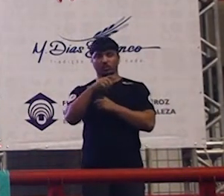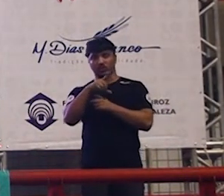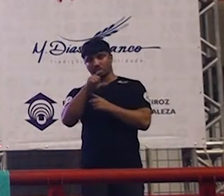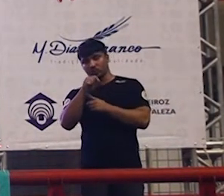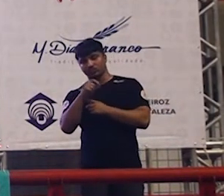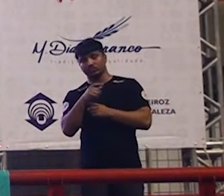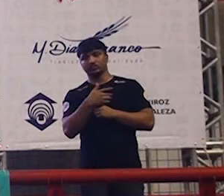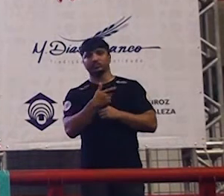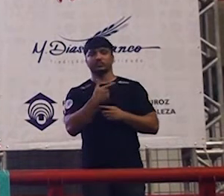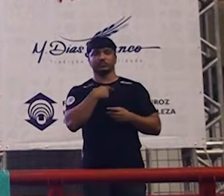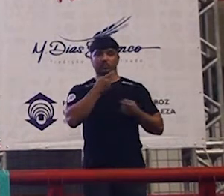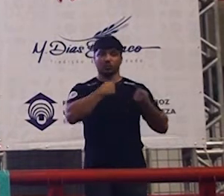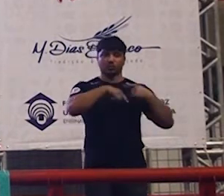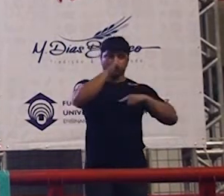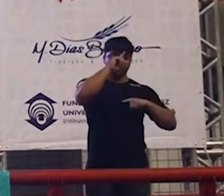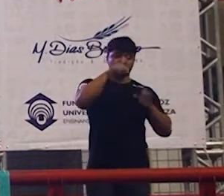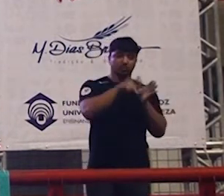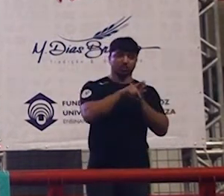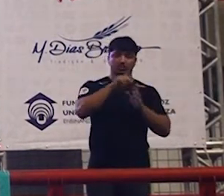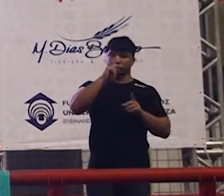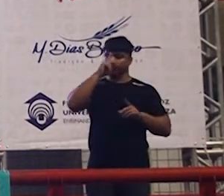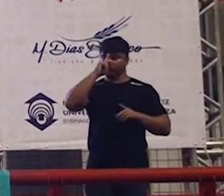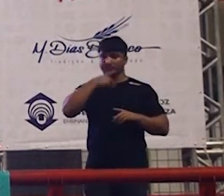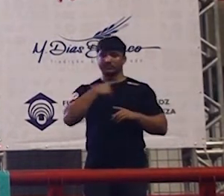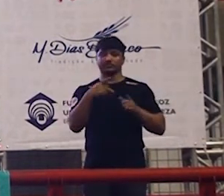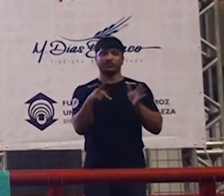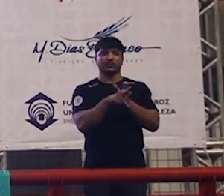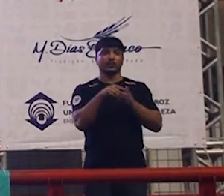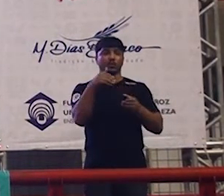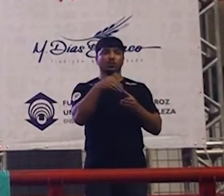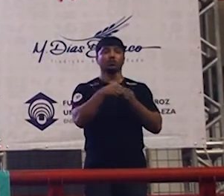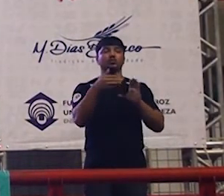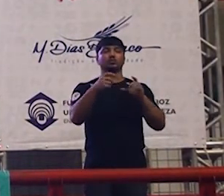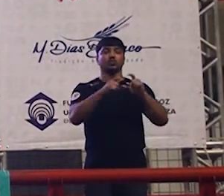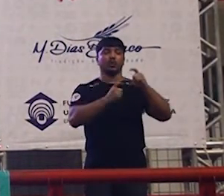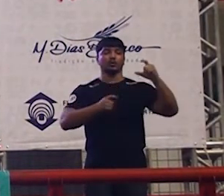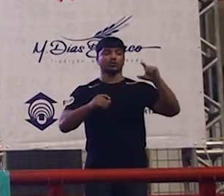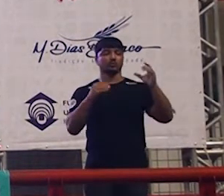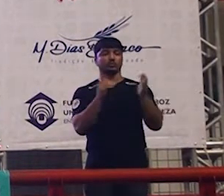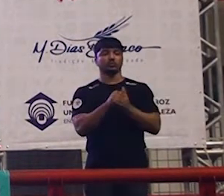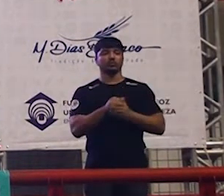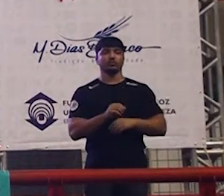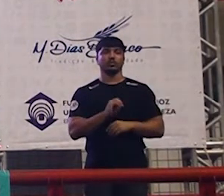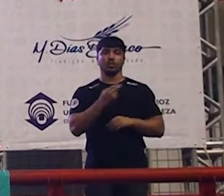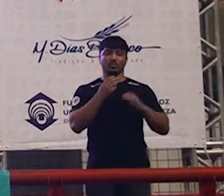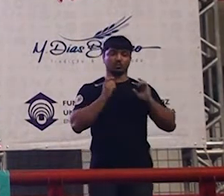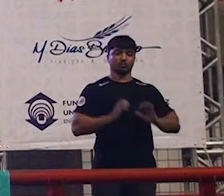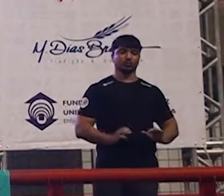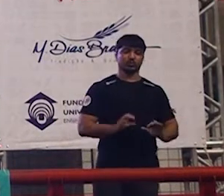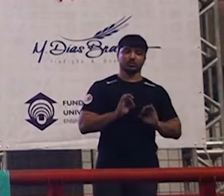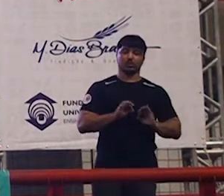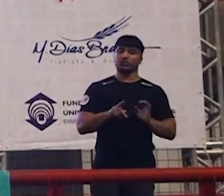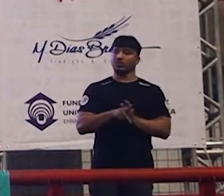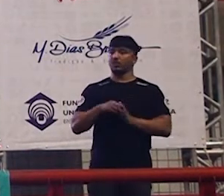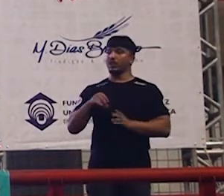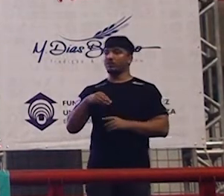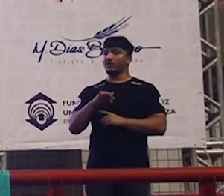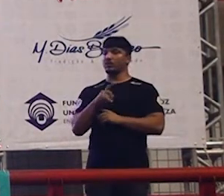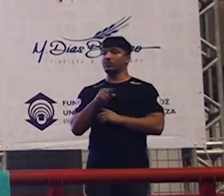da contradição da opinião de Manolito evidenciada no último quadrinho, ou na postura reflexiva e engajada de